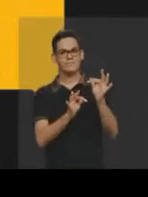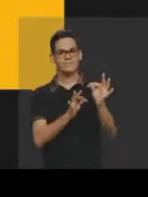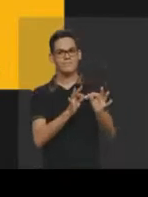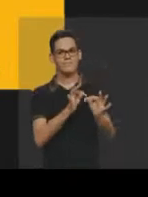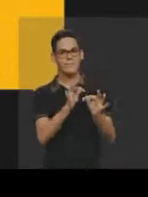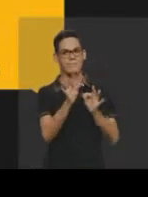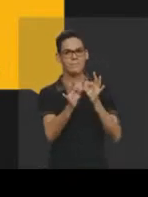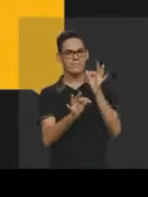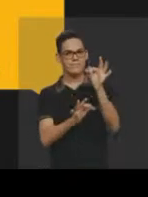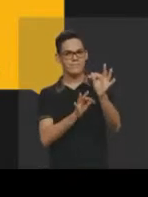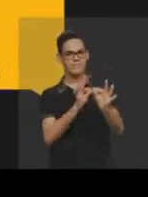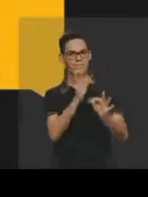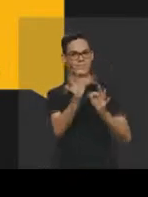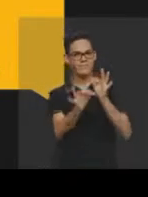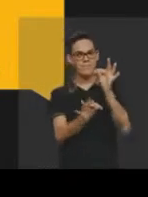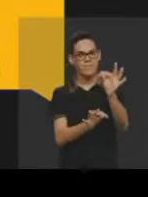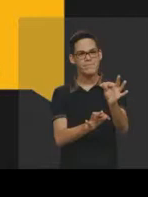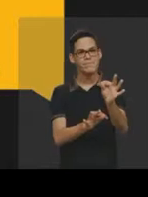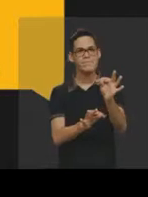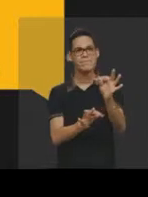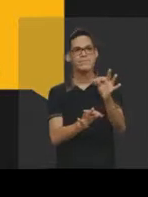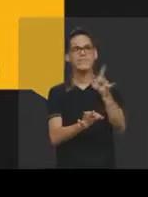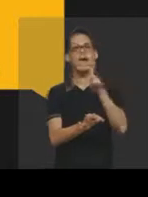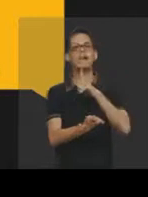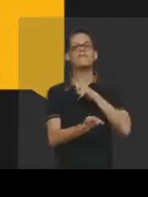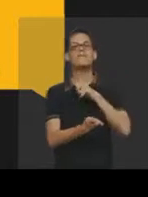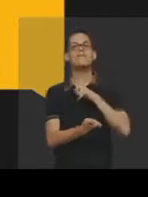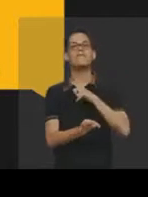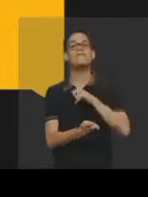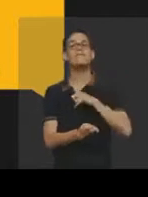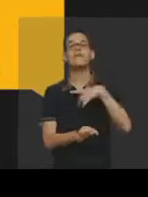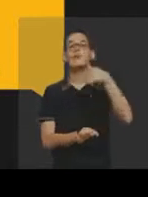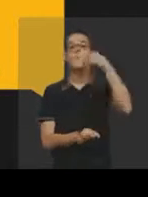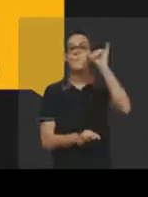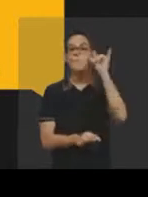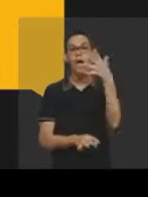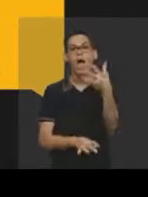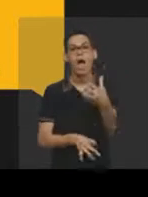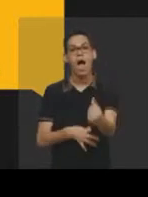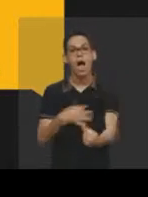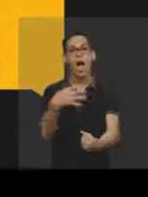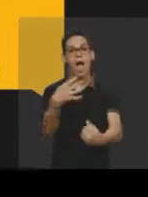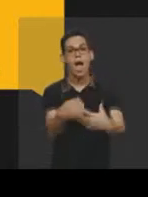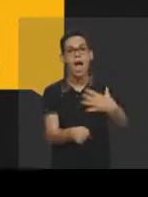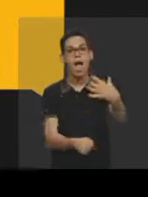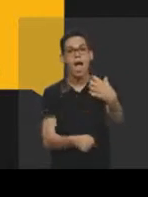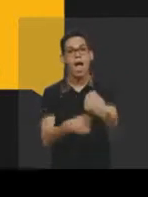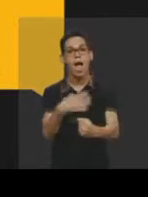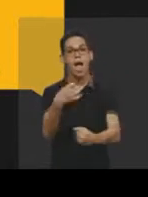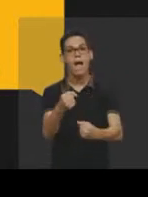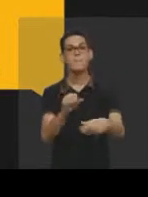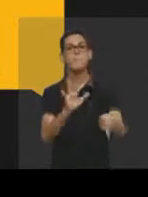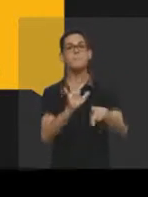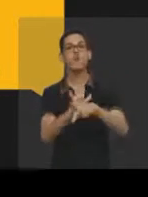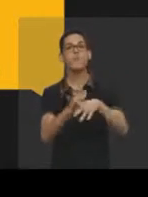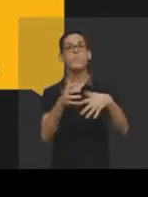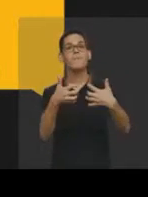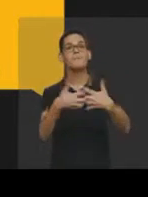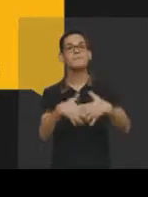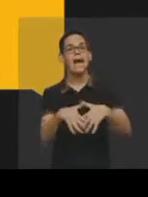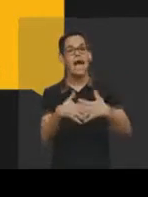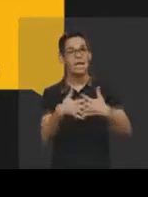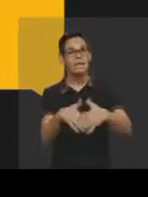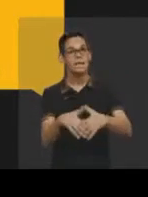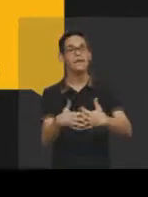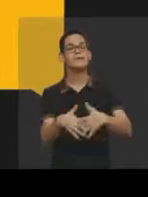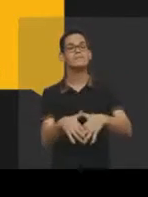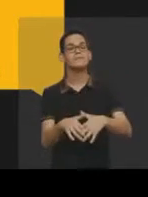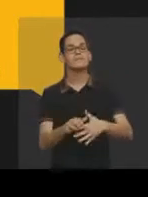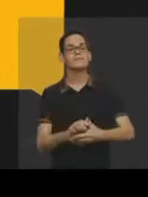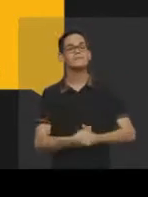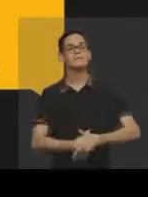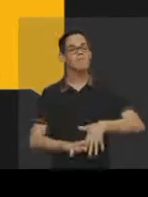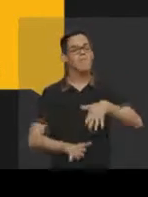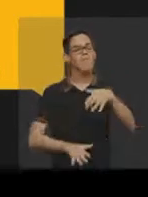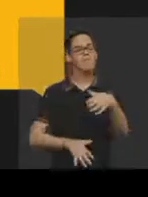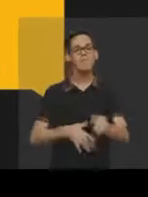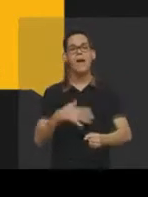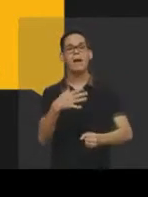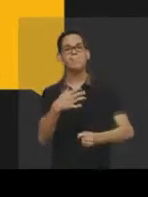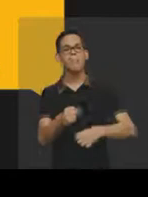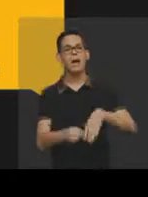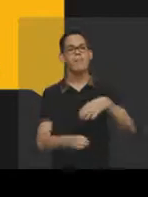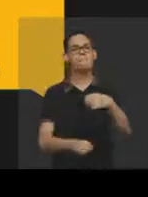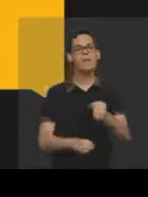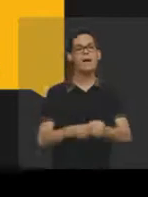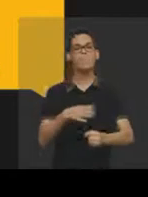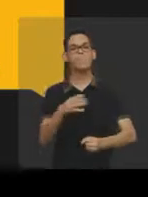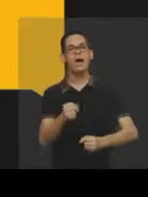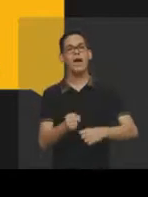questão da ordenha mecânica das vacas passou a ser uma alternativa muito mais eficiente,